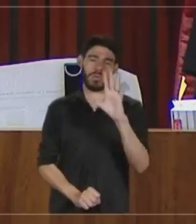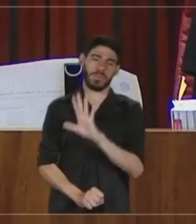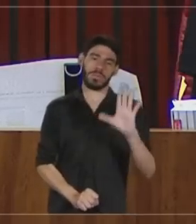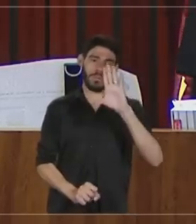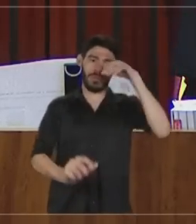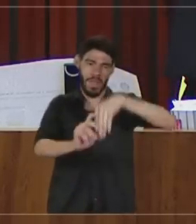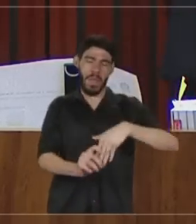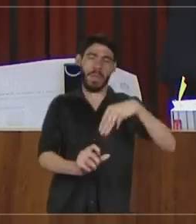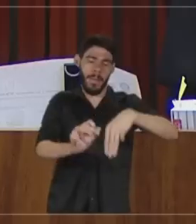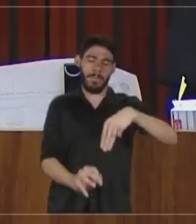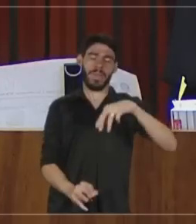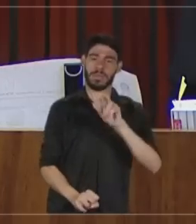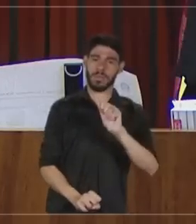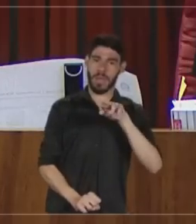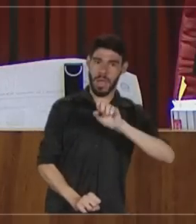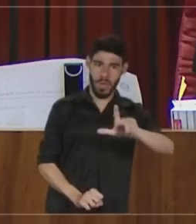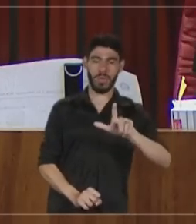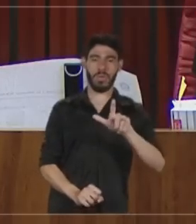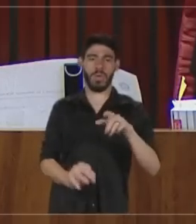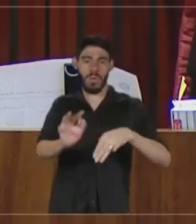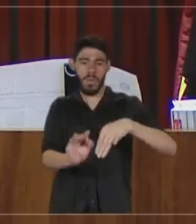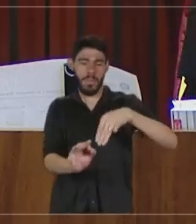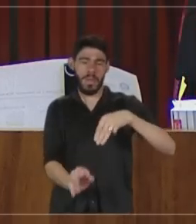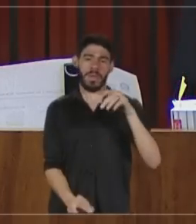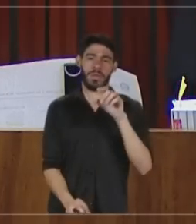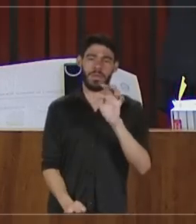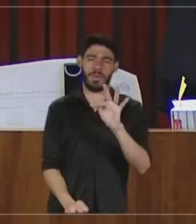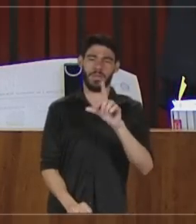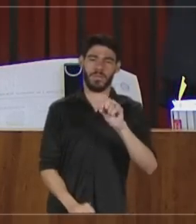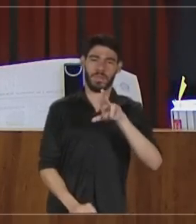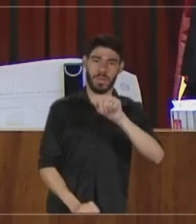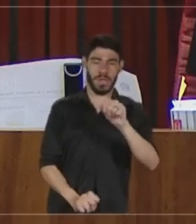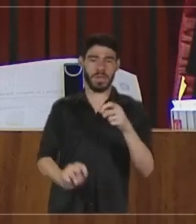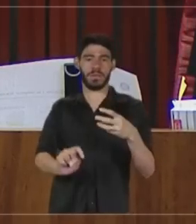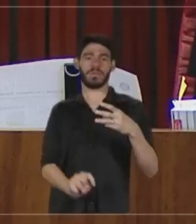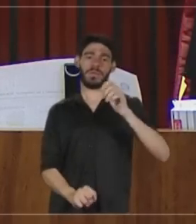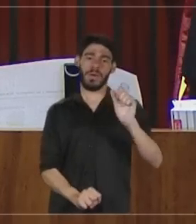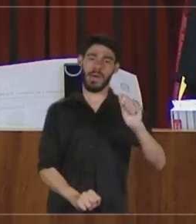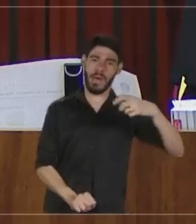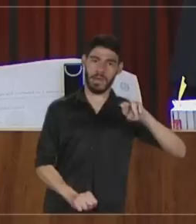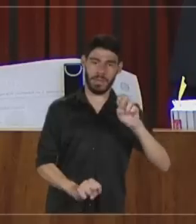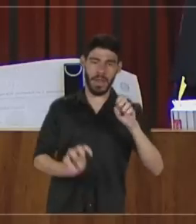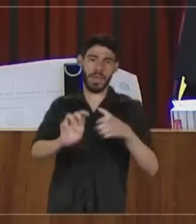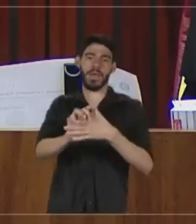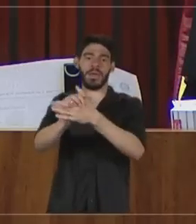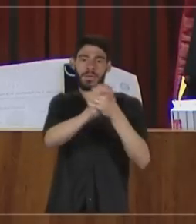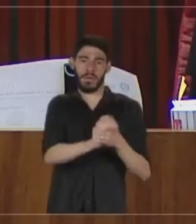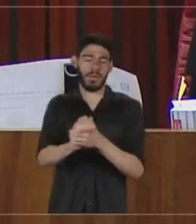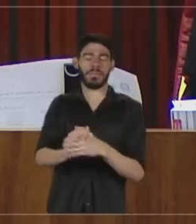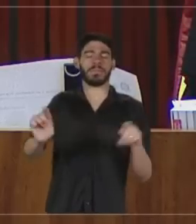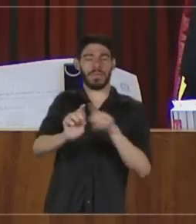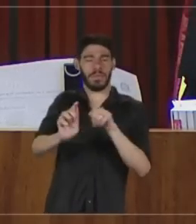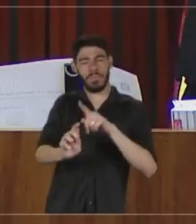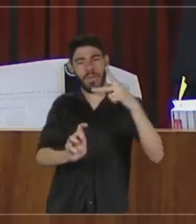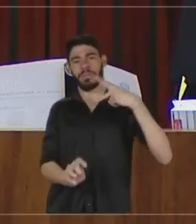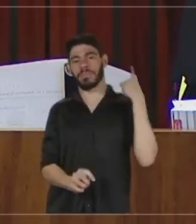de comunicação pelo uso da TV Brasil, emissora pública, para transmitir o evento. O juiz afirmou que os ataques feitos eram comprovadamente falsos contra